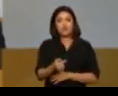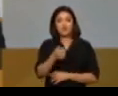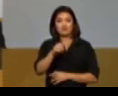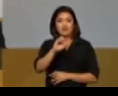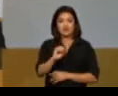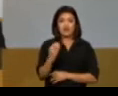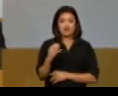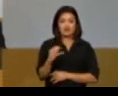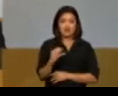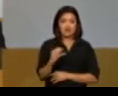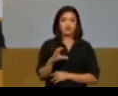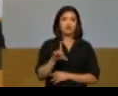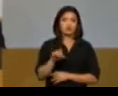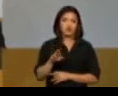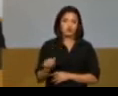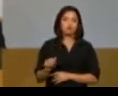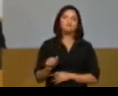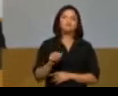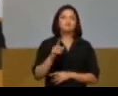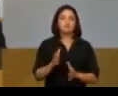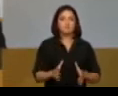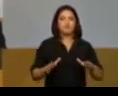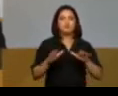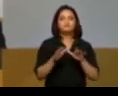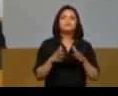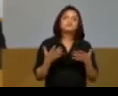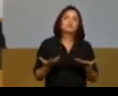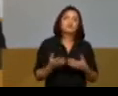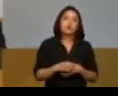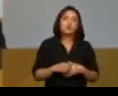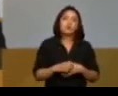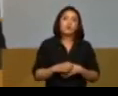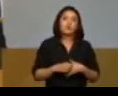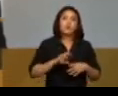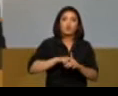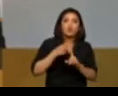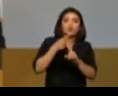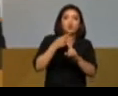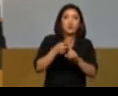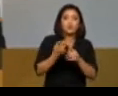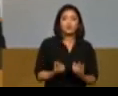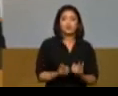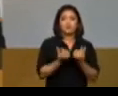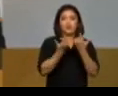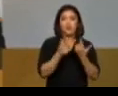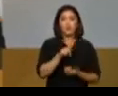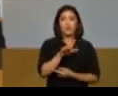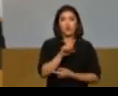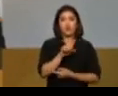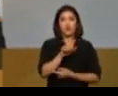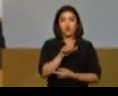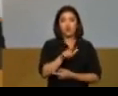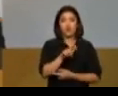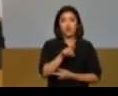4,70 centavos de dólar barril. Portanto, quase o dobro o custo de produção no Golfo do México. Vejam como as